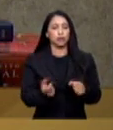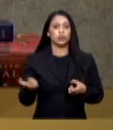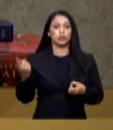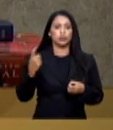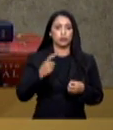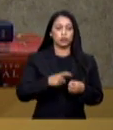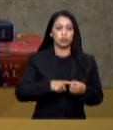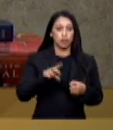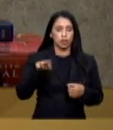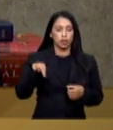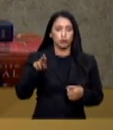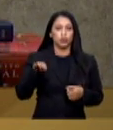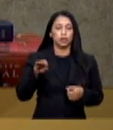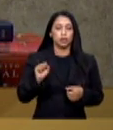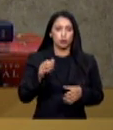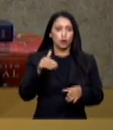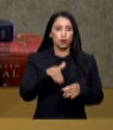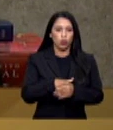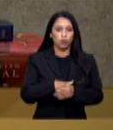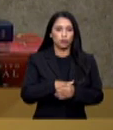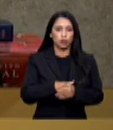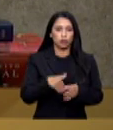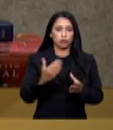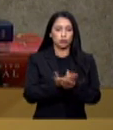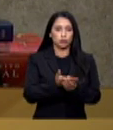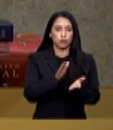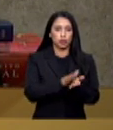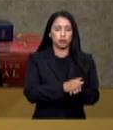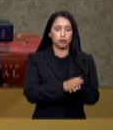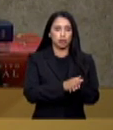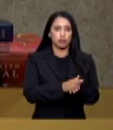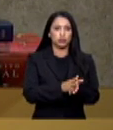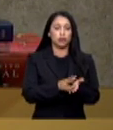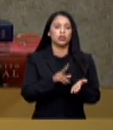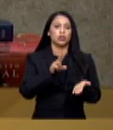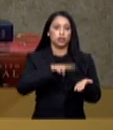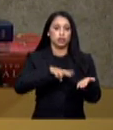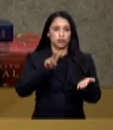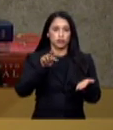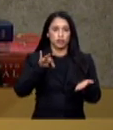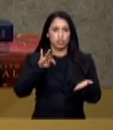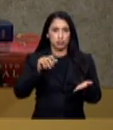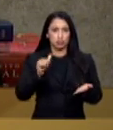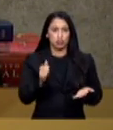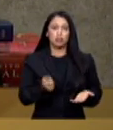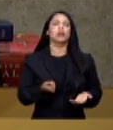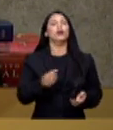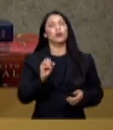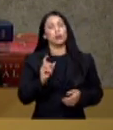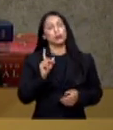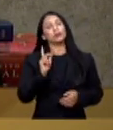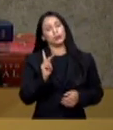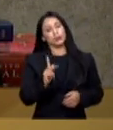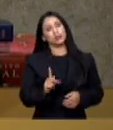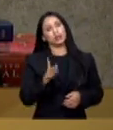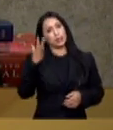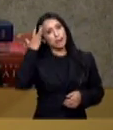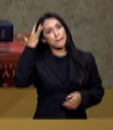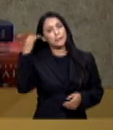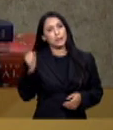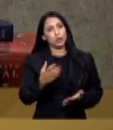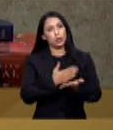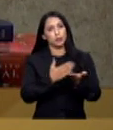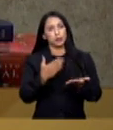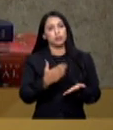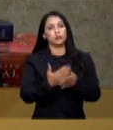ministro Nunes Marques, com seu voto naquele processo da responsabilidade civil? Então, amanhã iniciamos com o voto